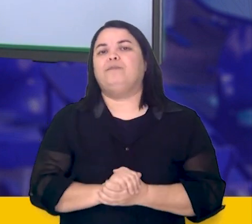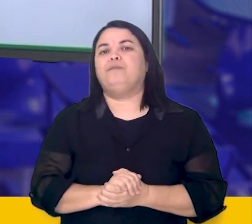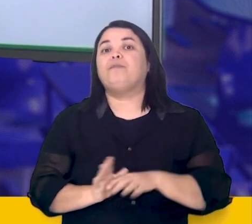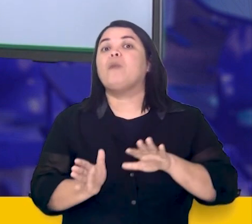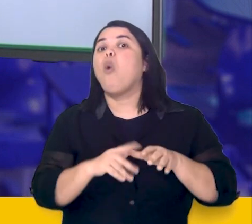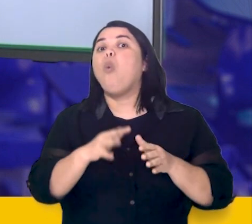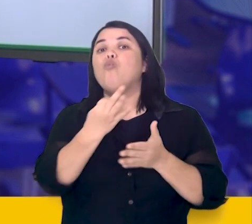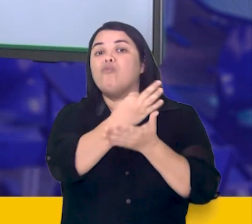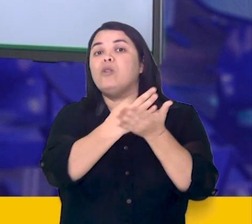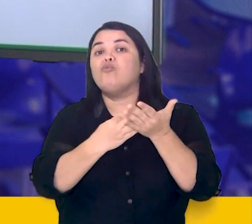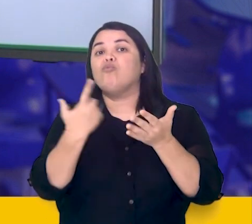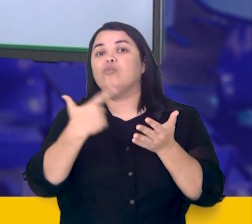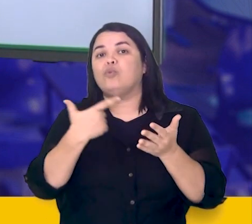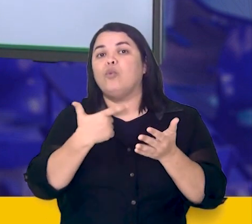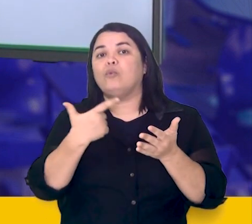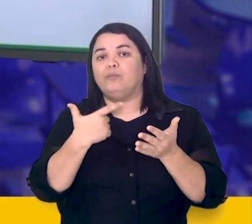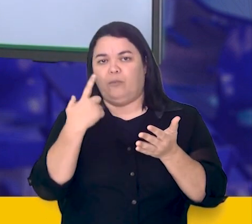texto?